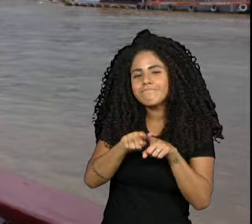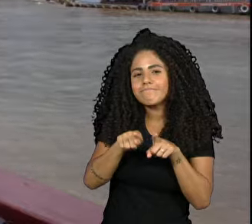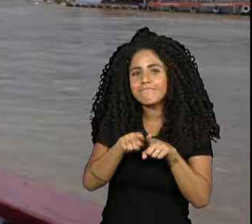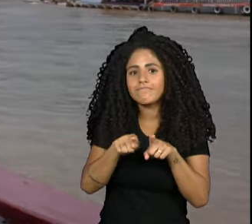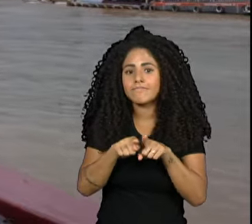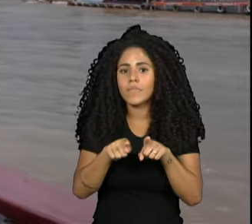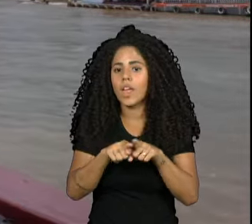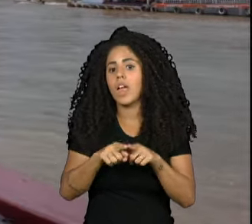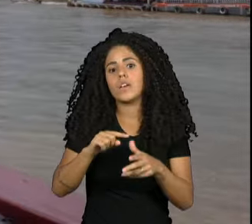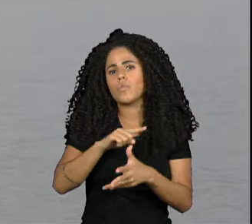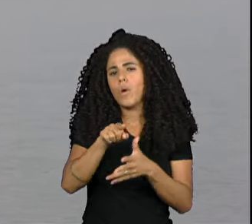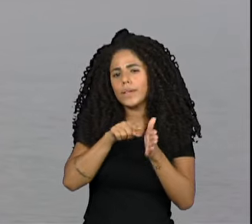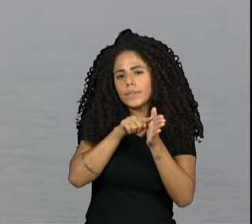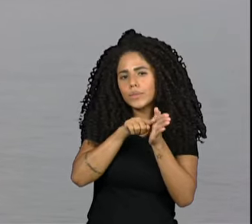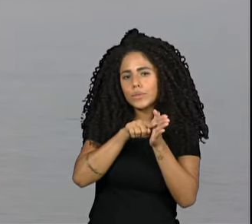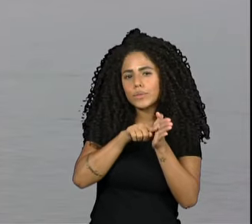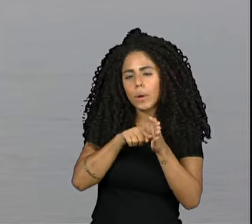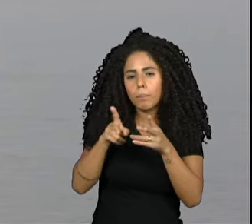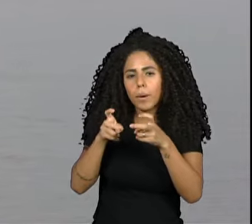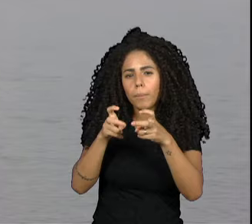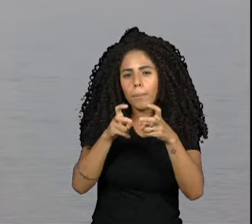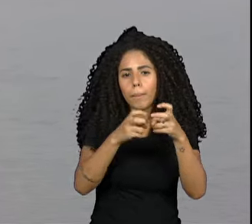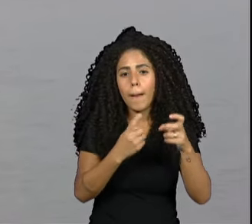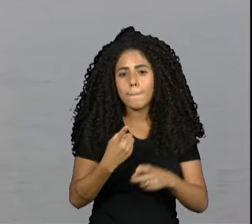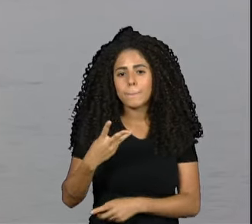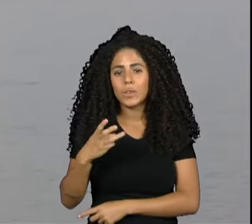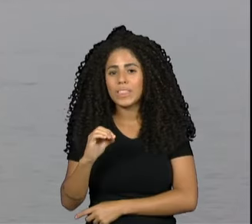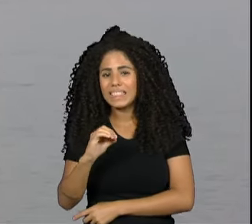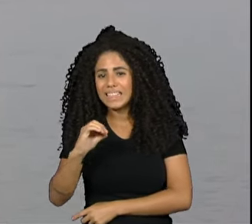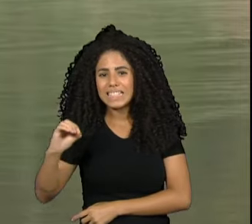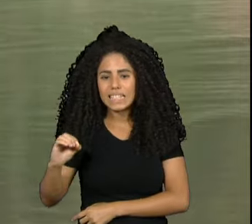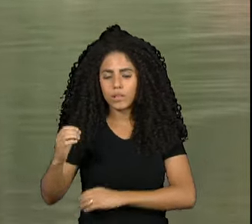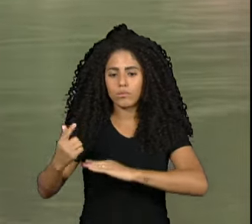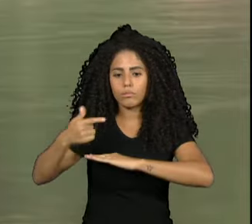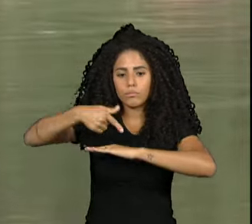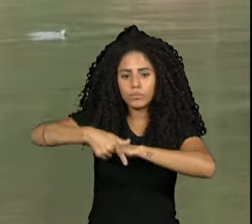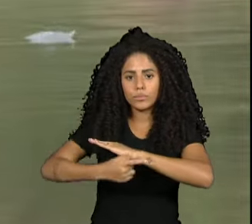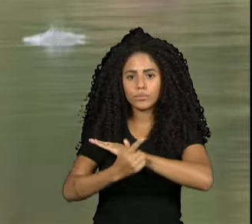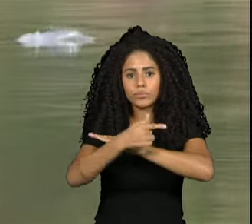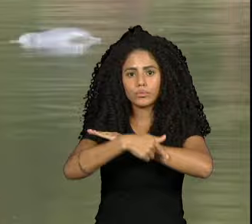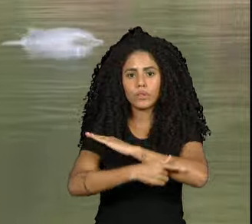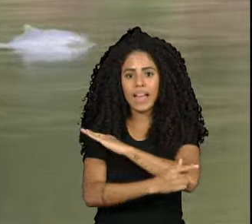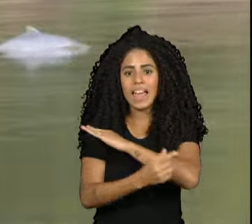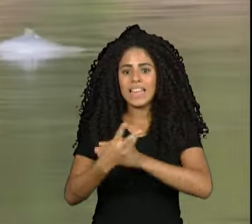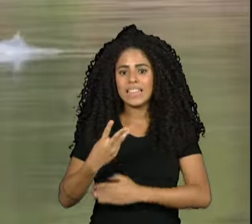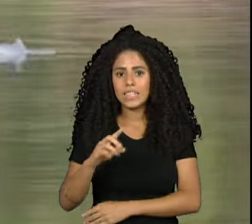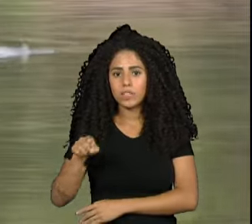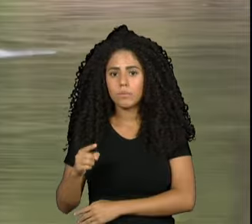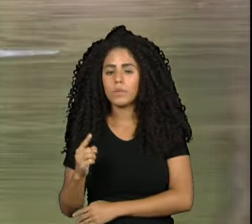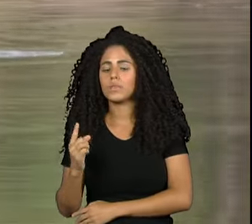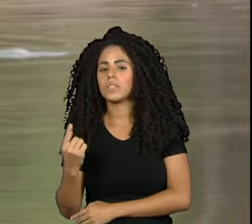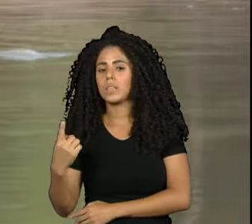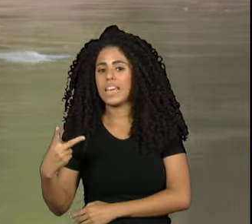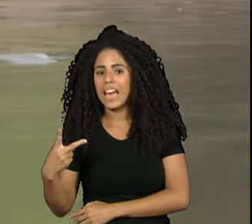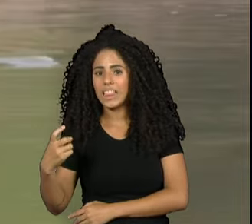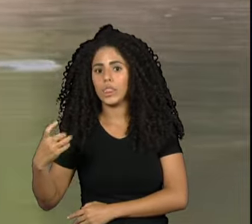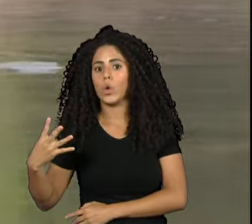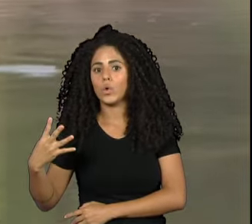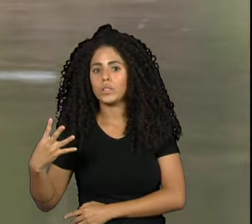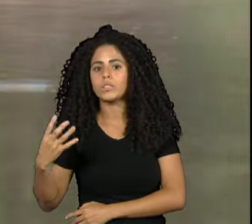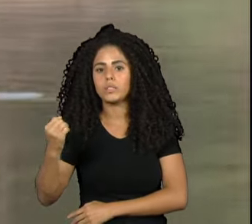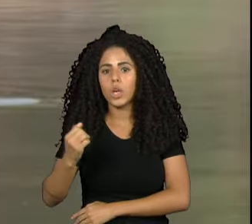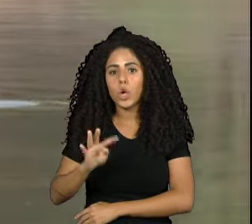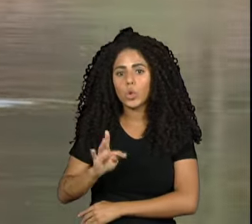6 expedições identificou 1.371 botos e 3.114 tucuxis em